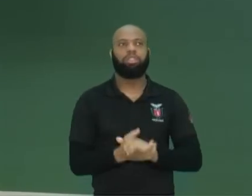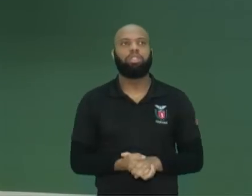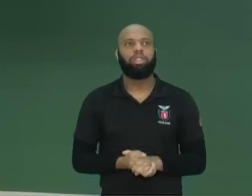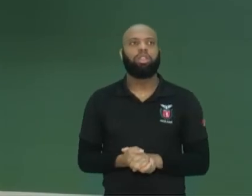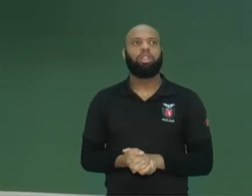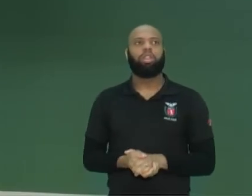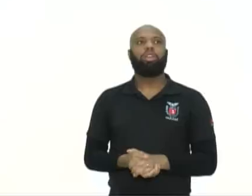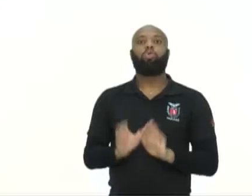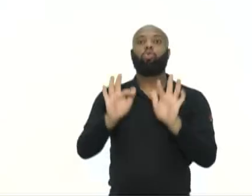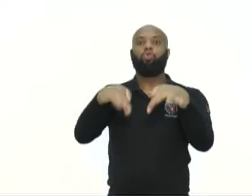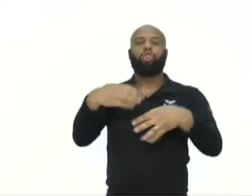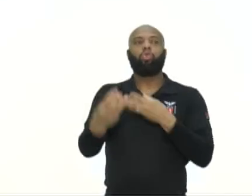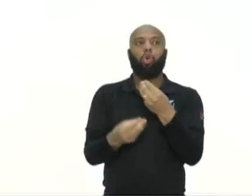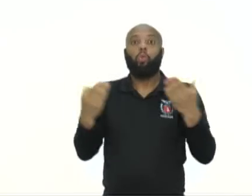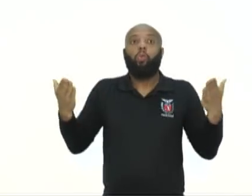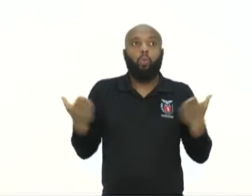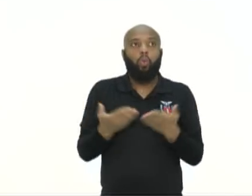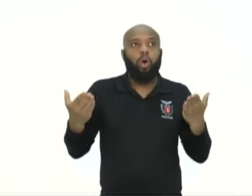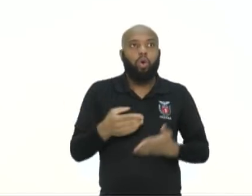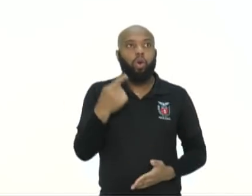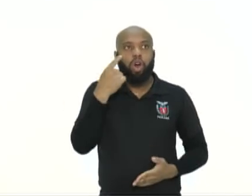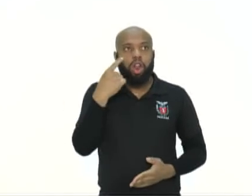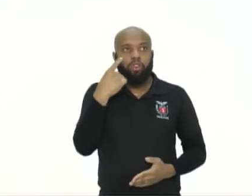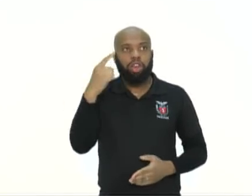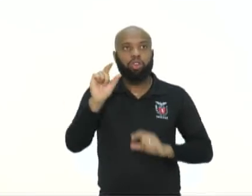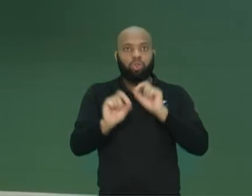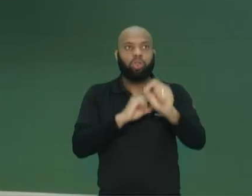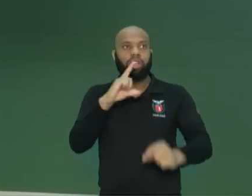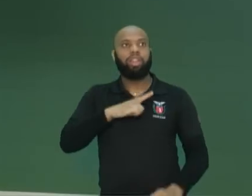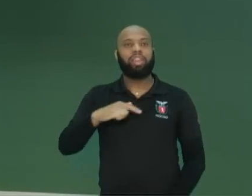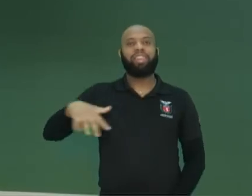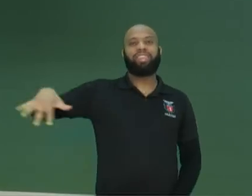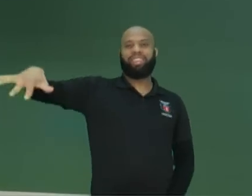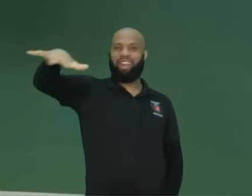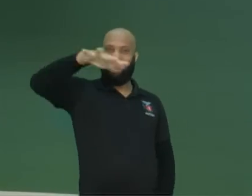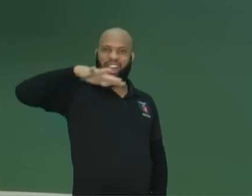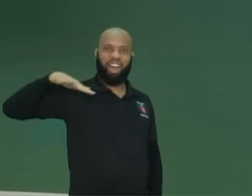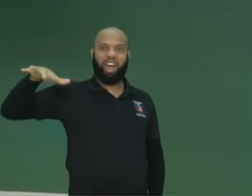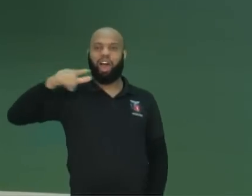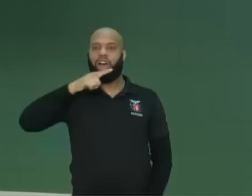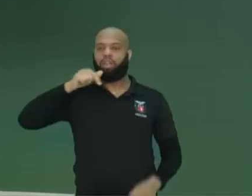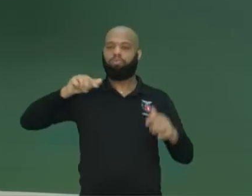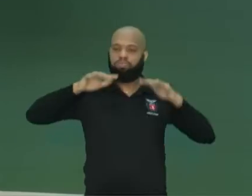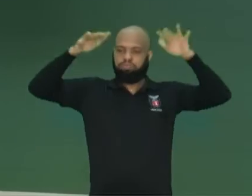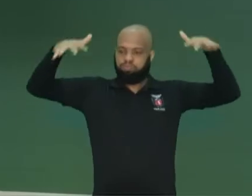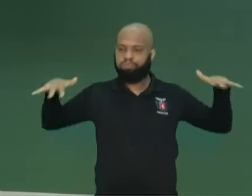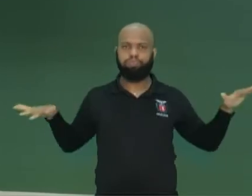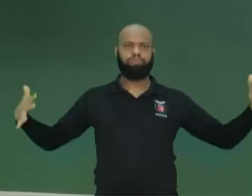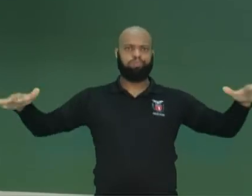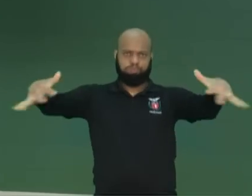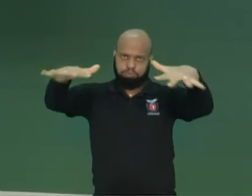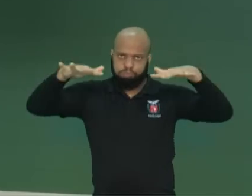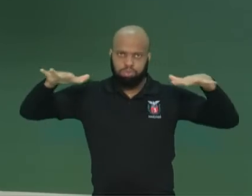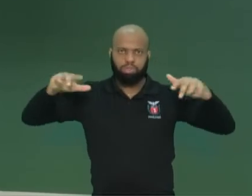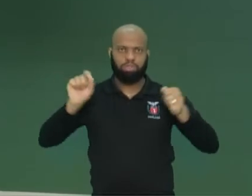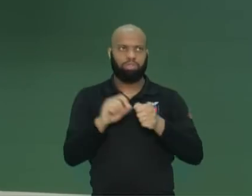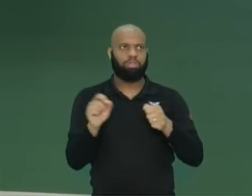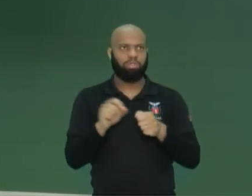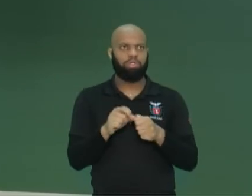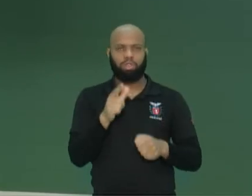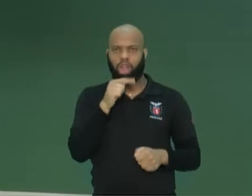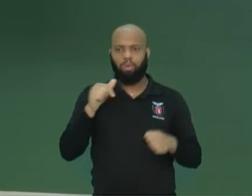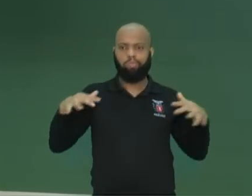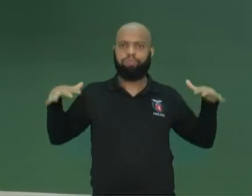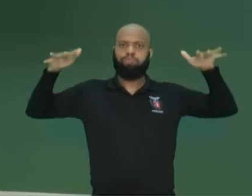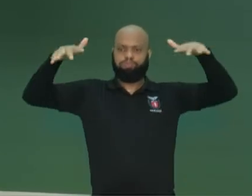ali o resultado final, e olha o tamanho da área aqui alagada pela construção do lado, só do lago